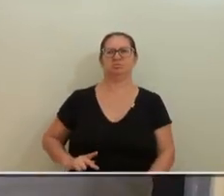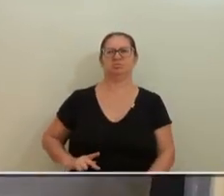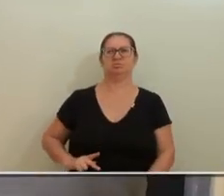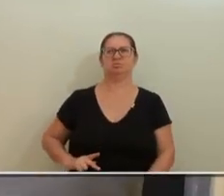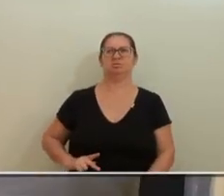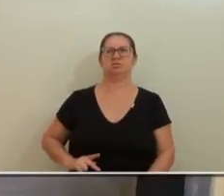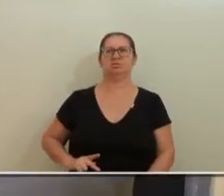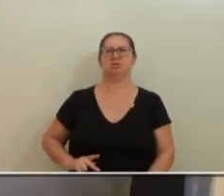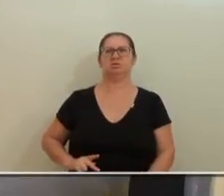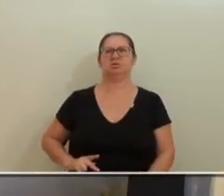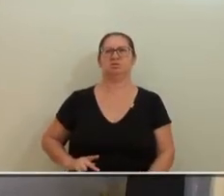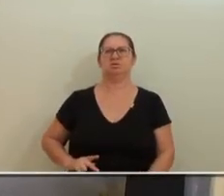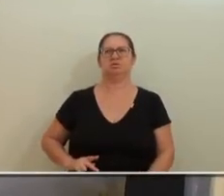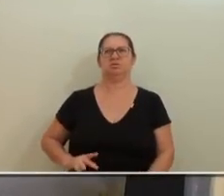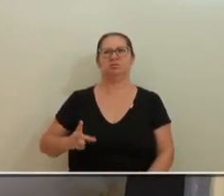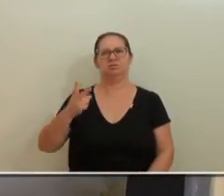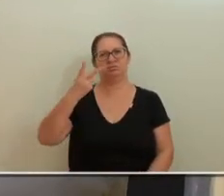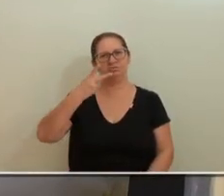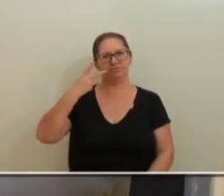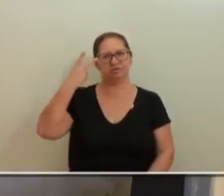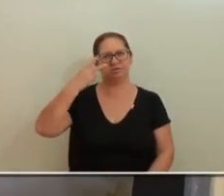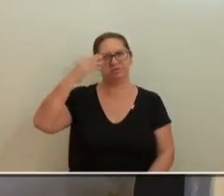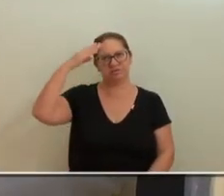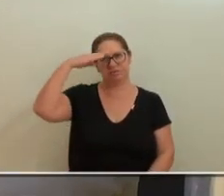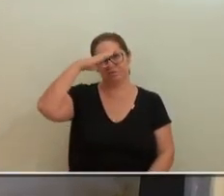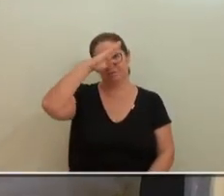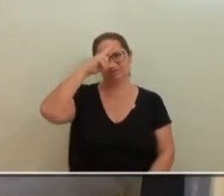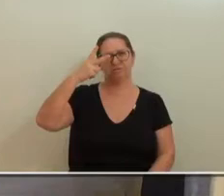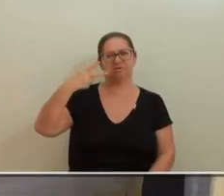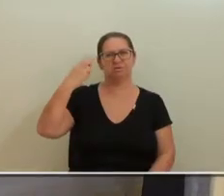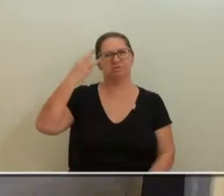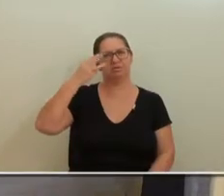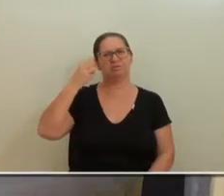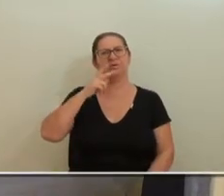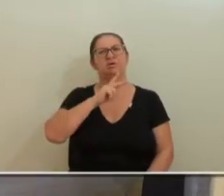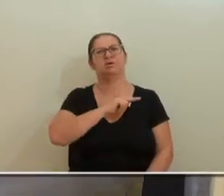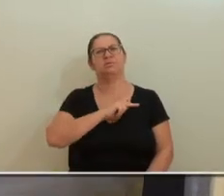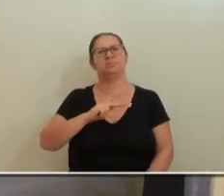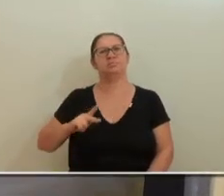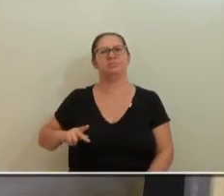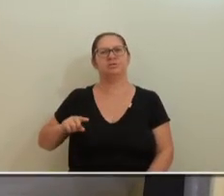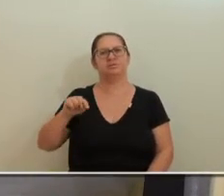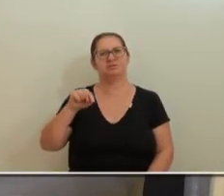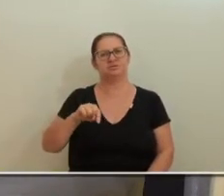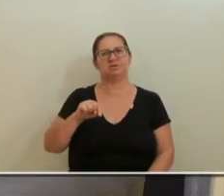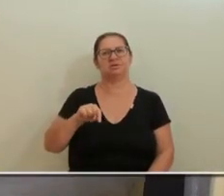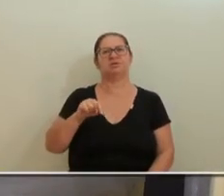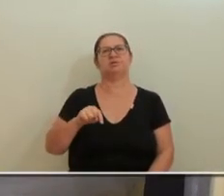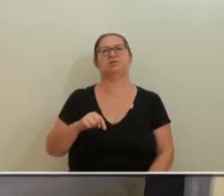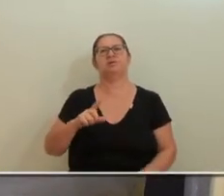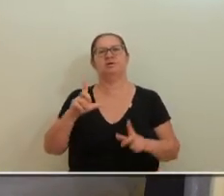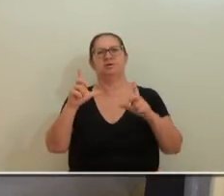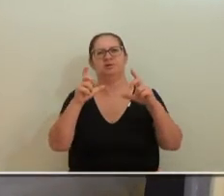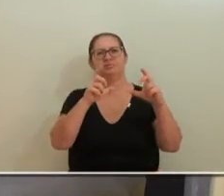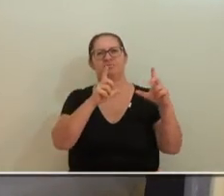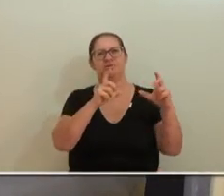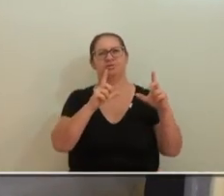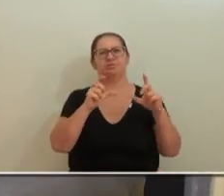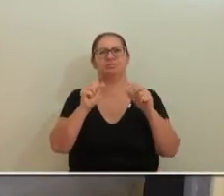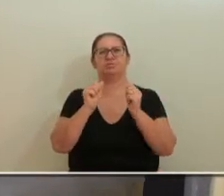sessão solene, o vereador Márcio Rosa, o vereador Calito, o nosso presidente aqui nacional, todos para que façam uma foto todos em conjunto.